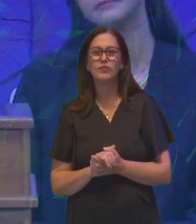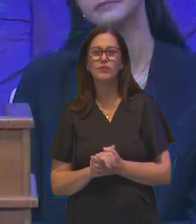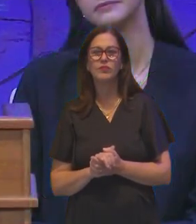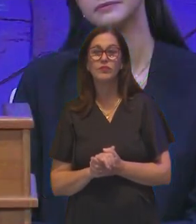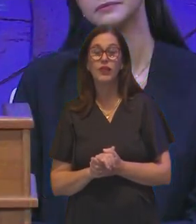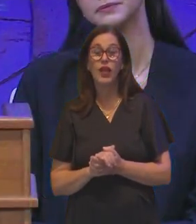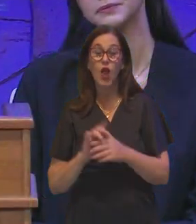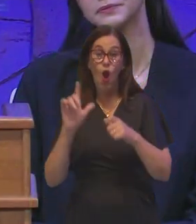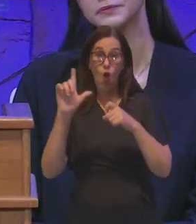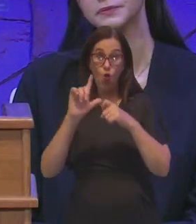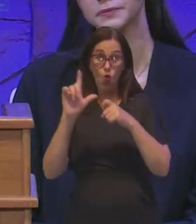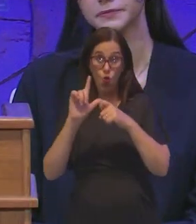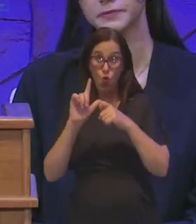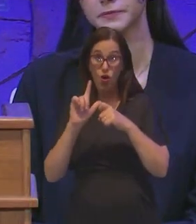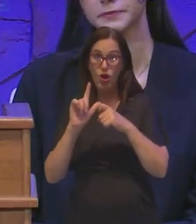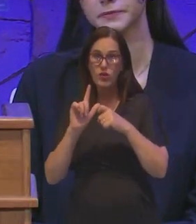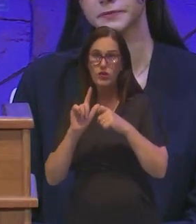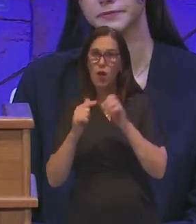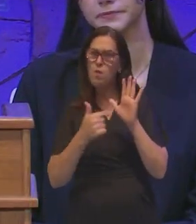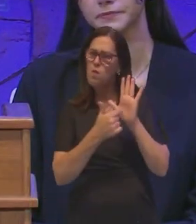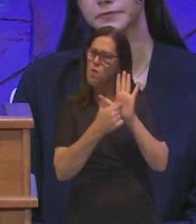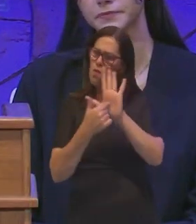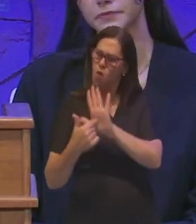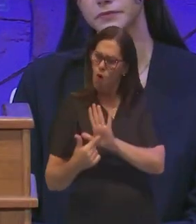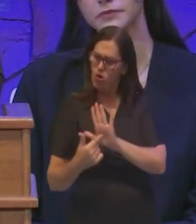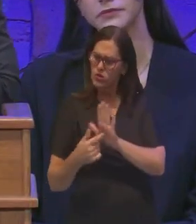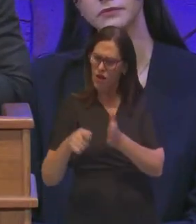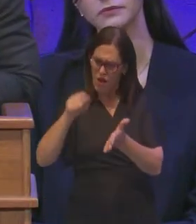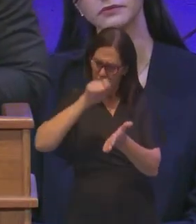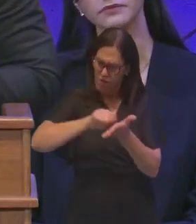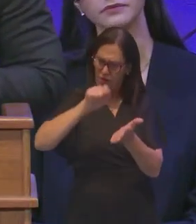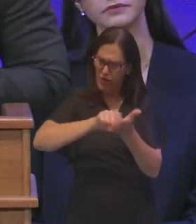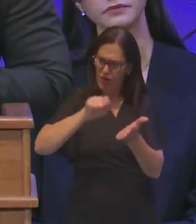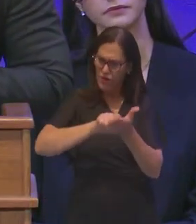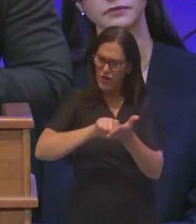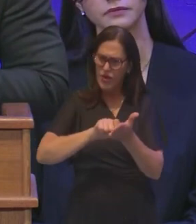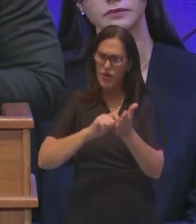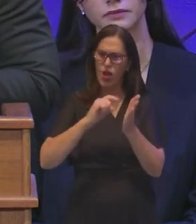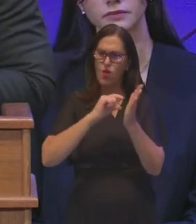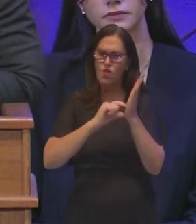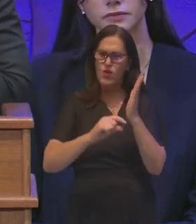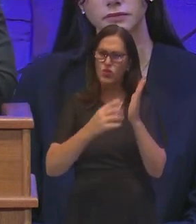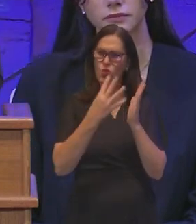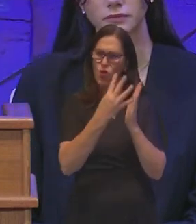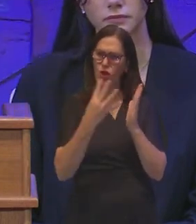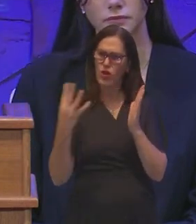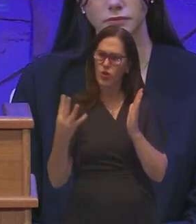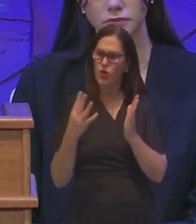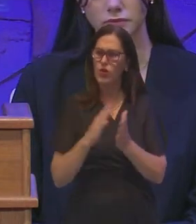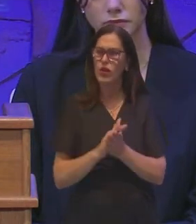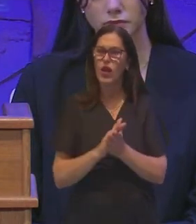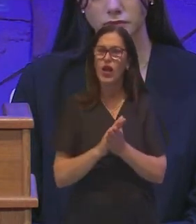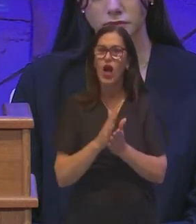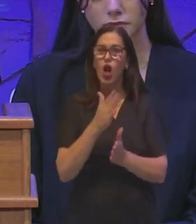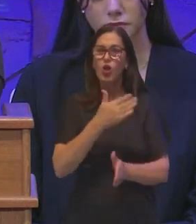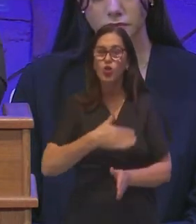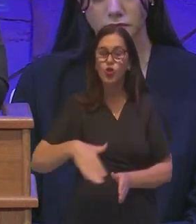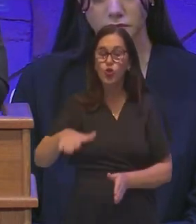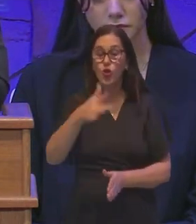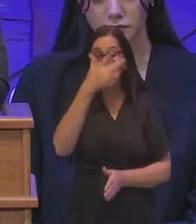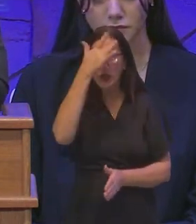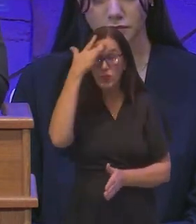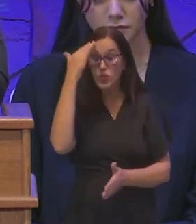Então Lucas faz questão de ressaltar e registrar aqui no início do verso 44, todos os